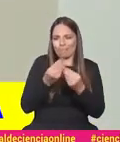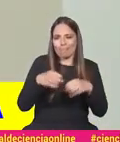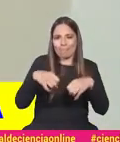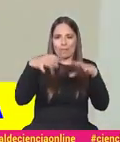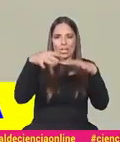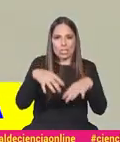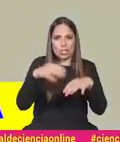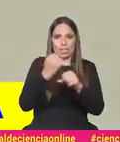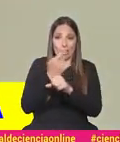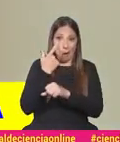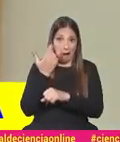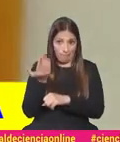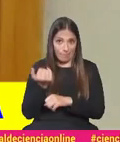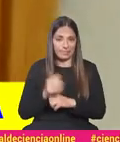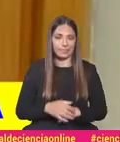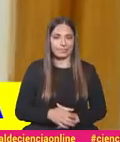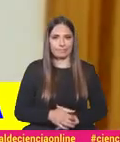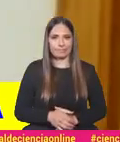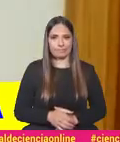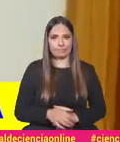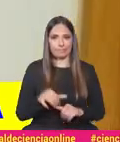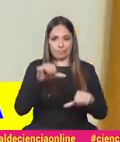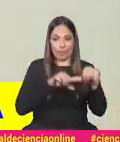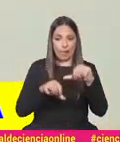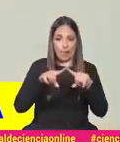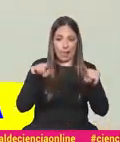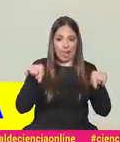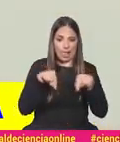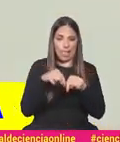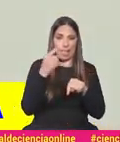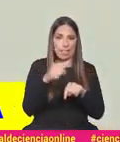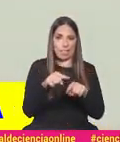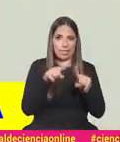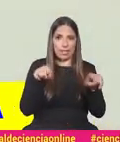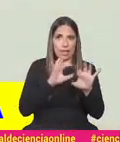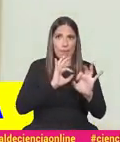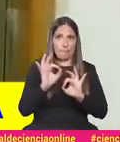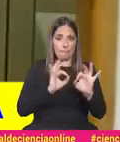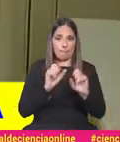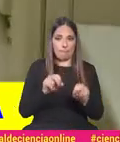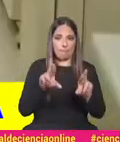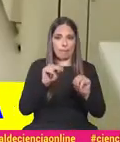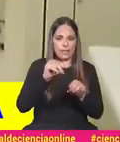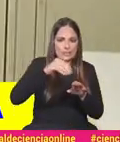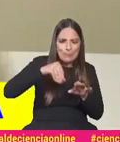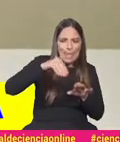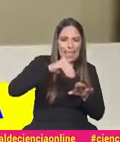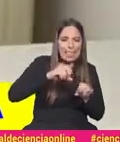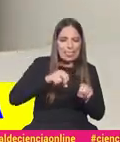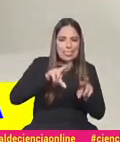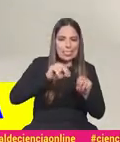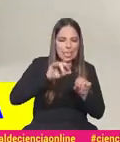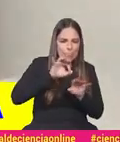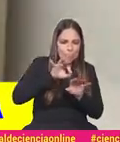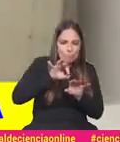trabalho. Vamos espreitar? Nos laboratórios temos a sala de preparação e limpeza de sementes, onde